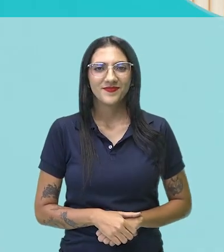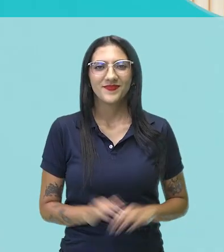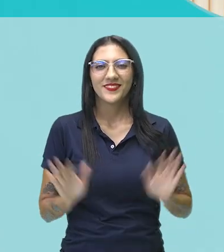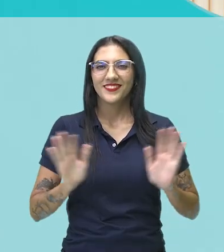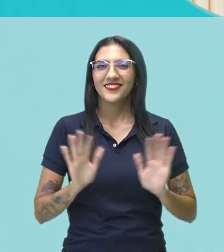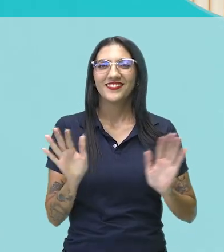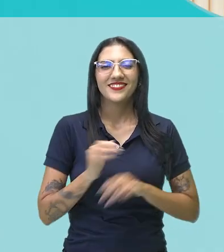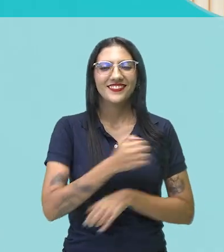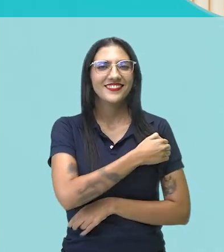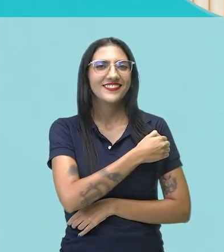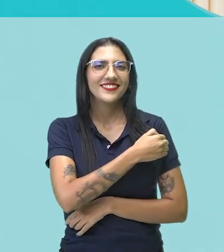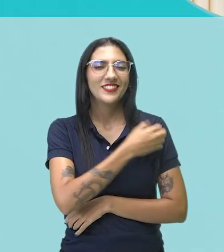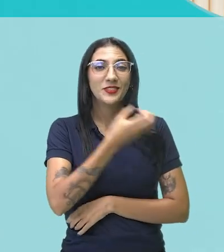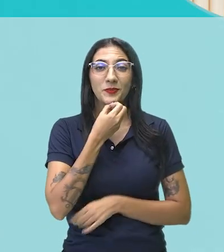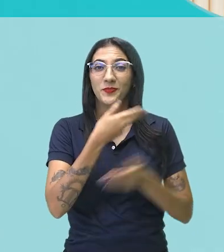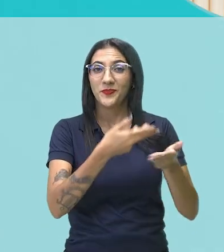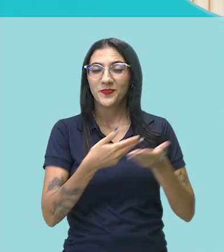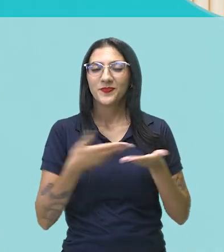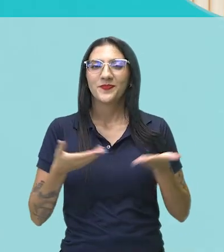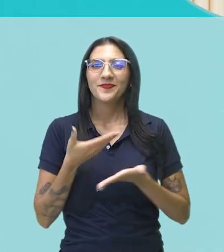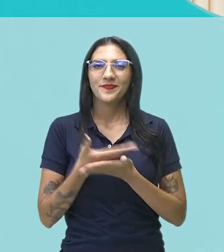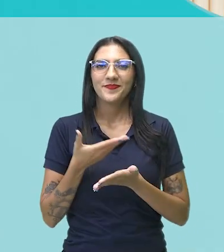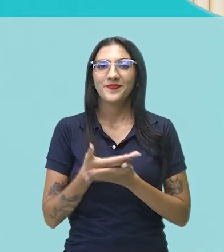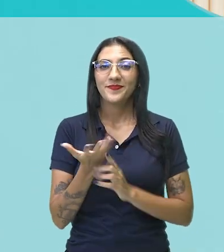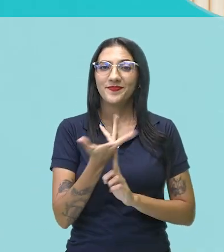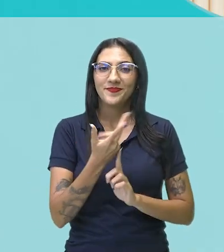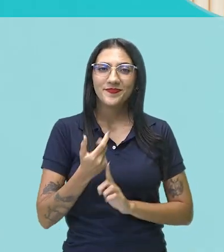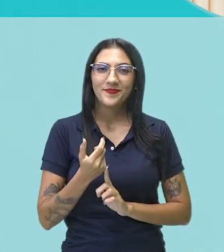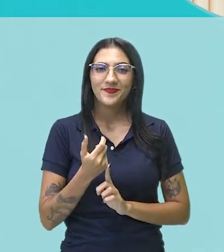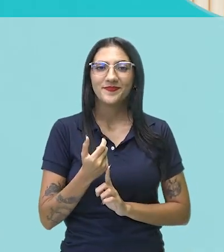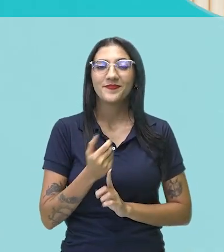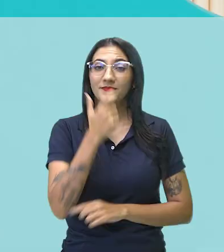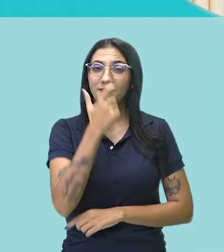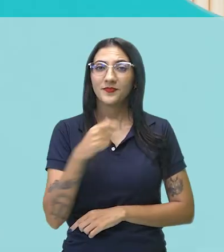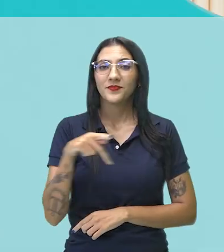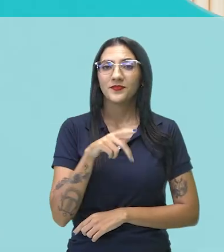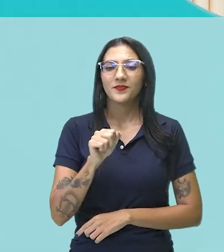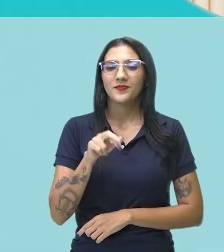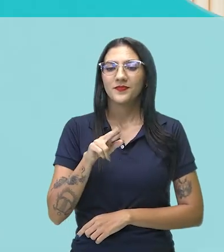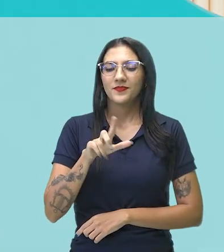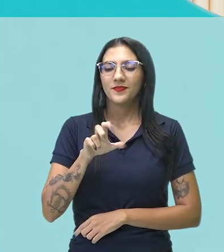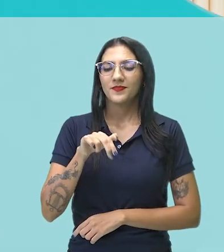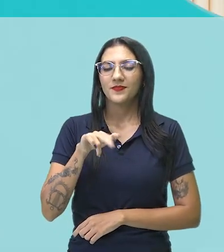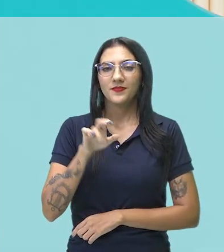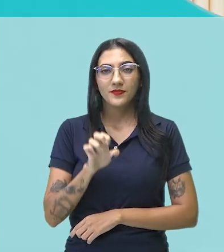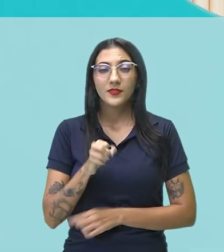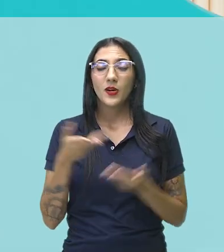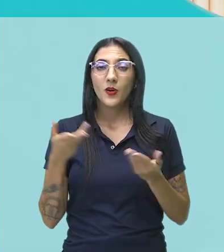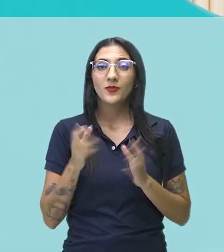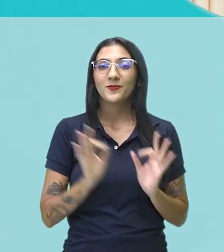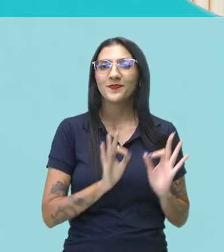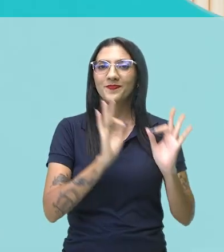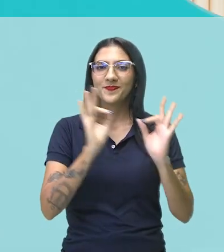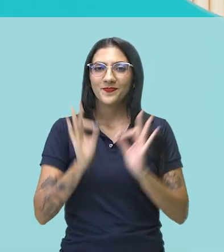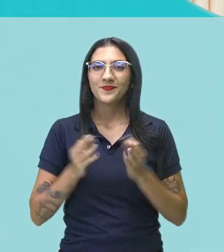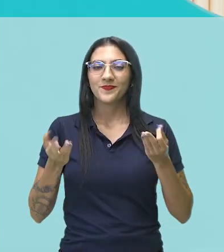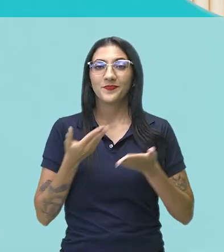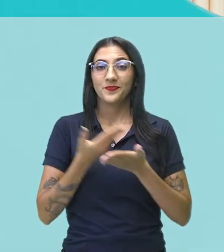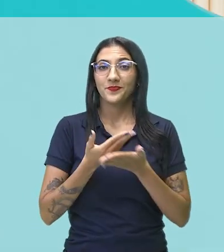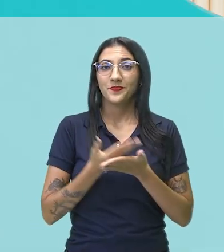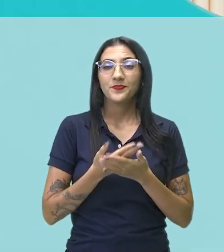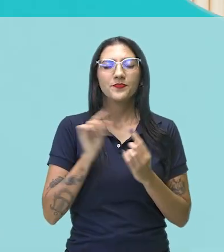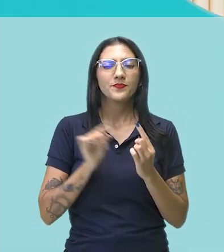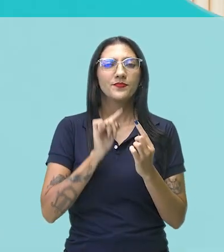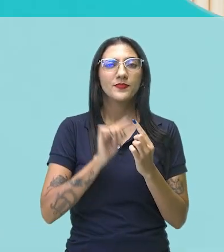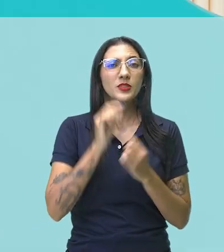Olá, sejam bem-vindos a mais uma aula de arte. Eu sou a professora Arlene Azulay e vou acompanhá-los nesta aula que tem